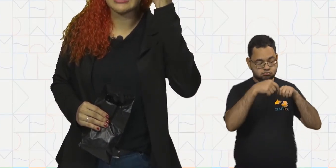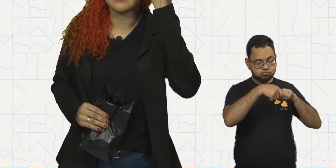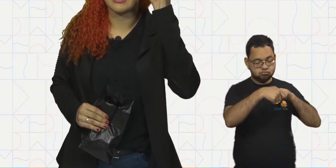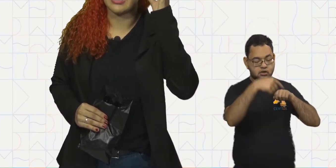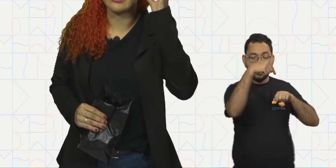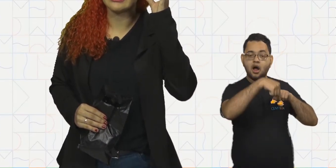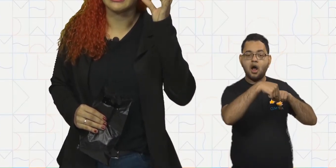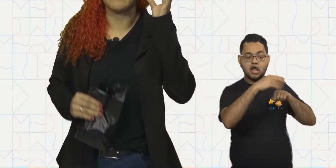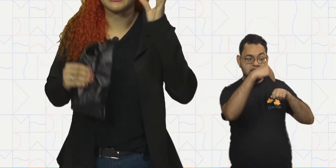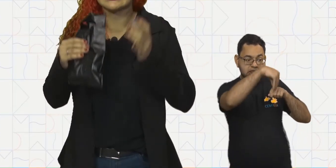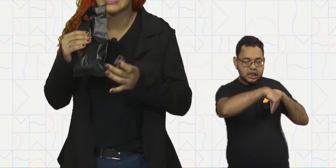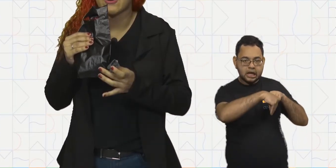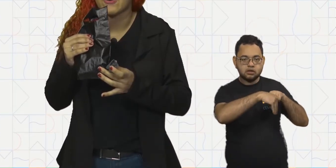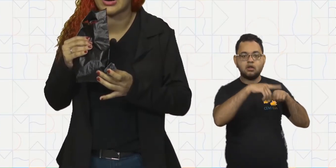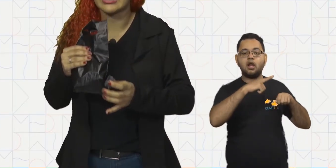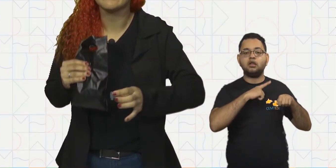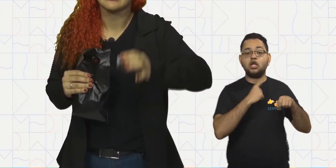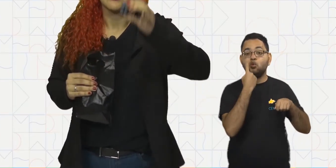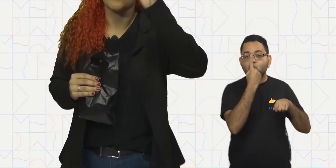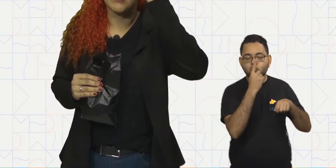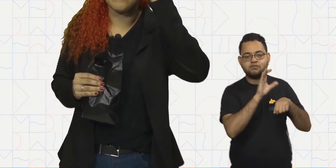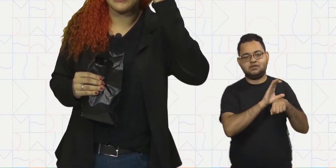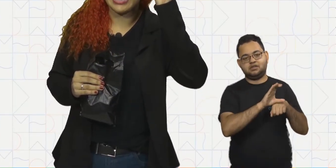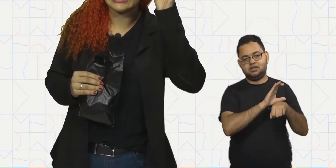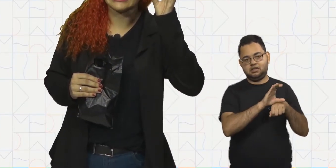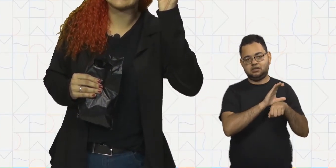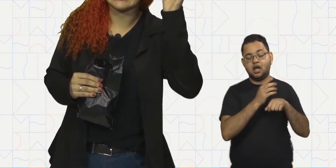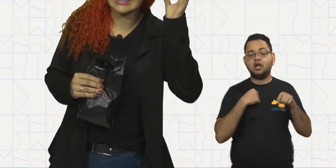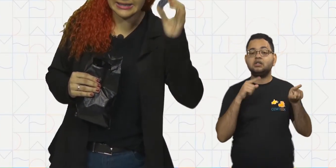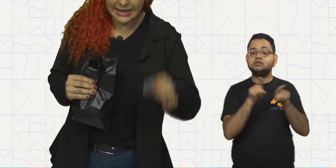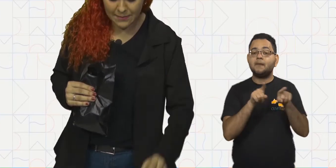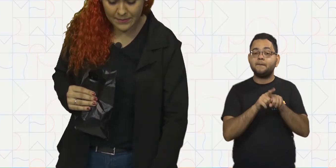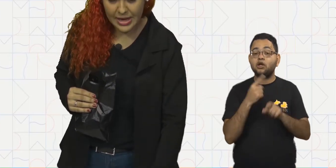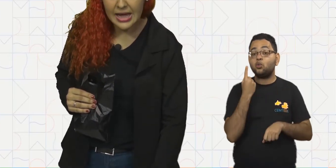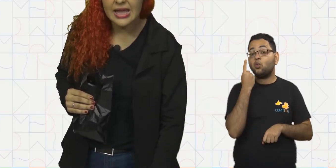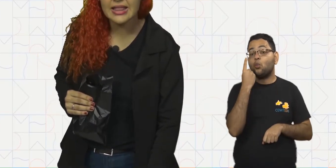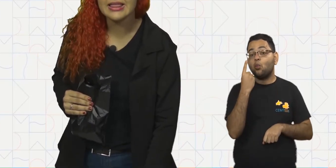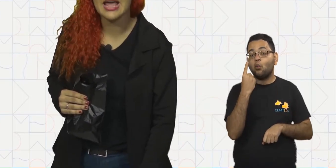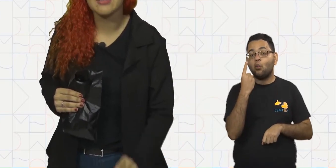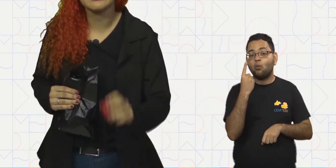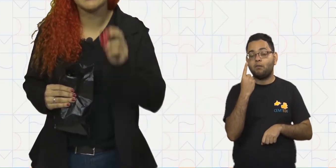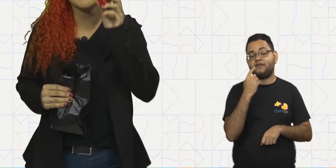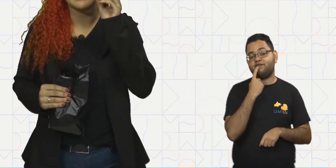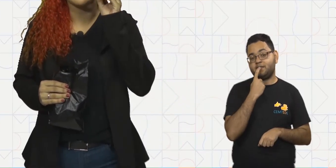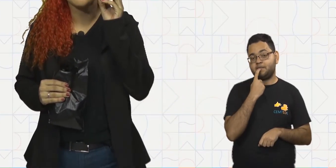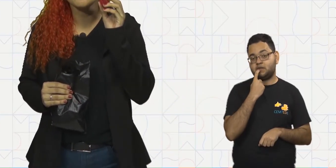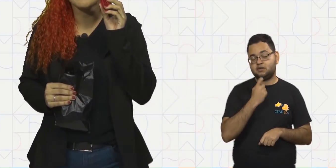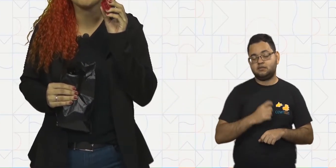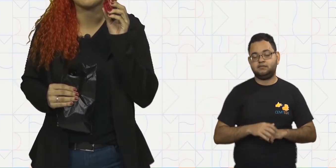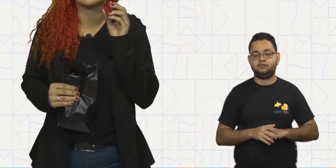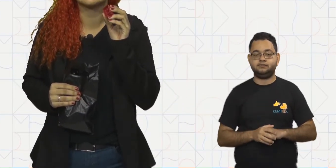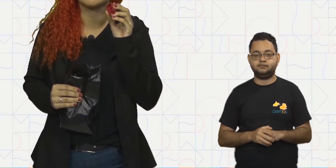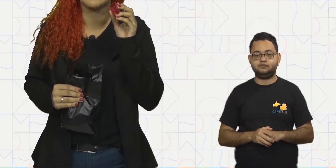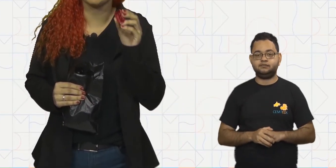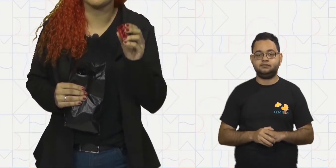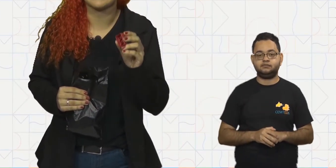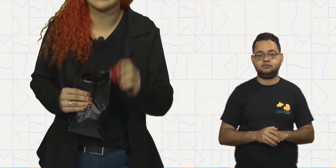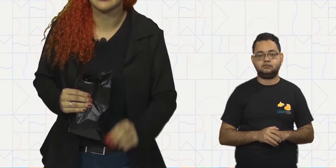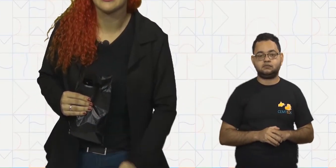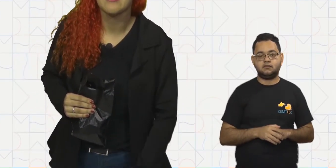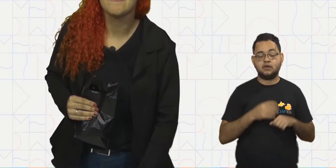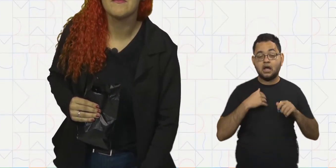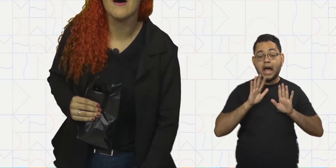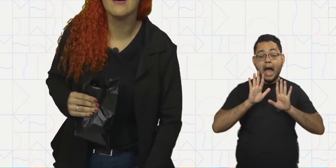nas minhas mãos na minha sacola uma peça cinza e tenho também uma peça